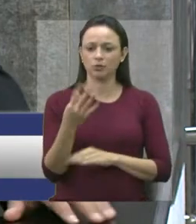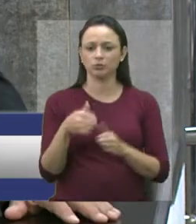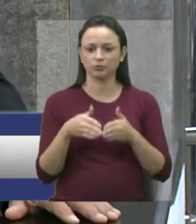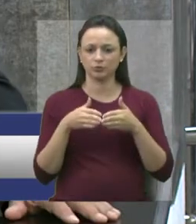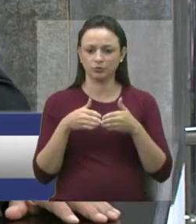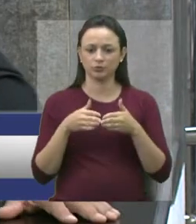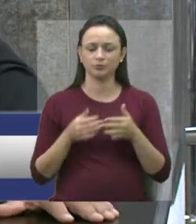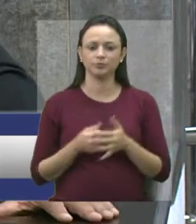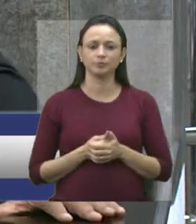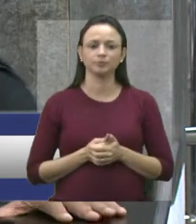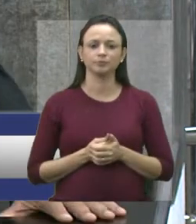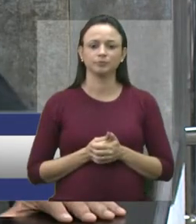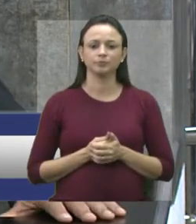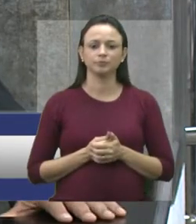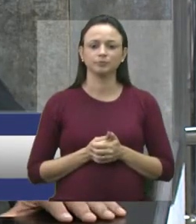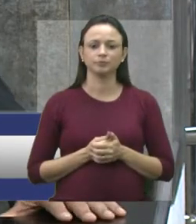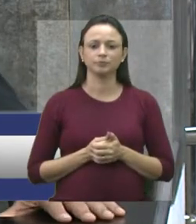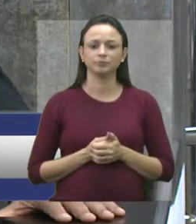favor.